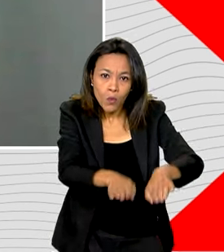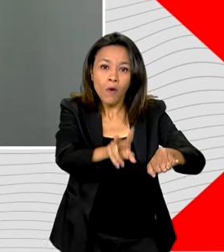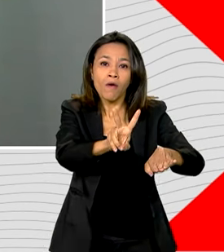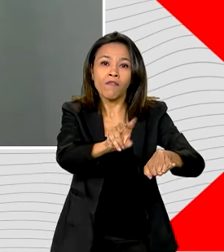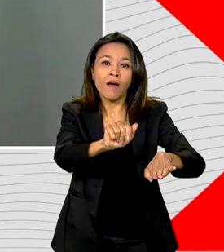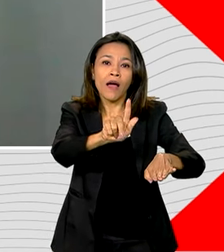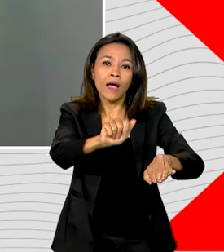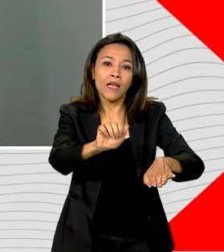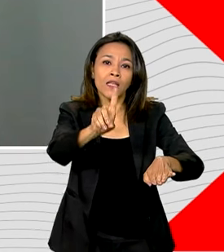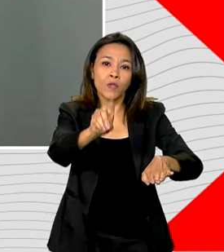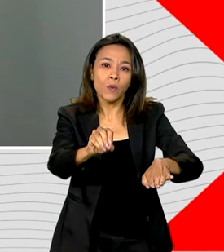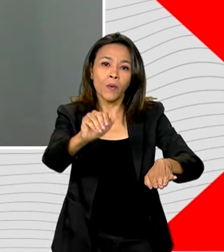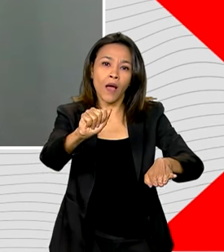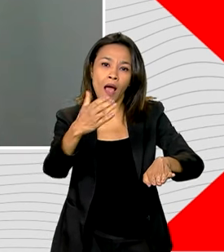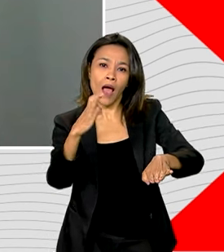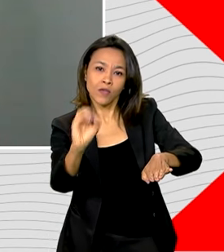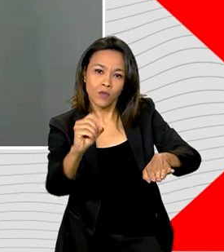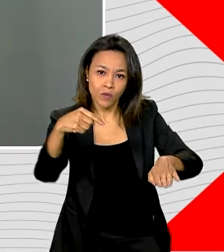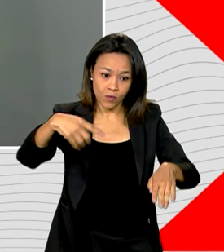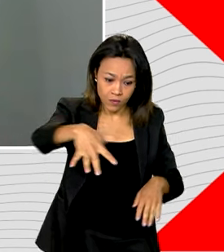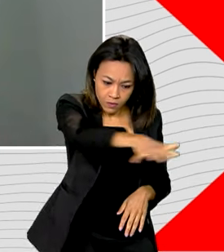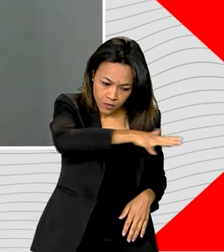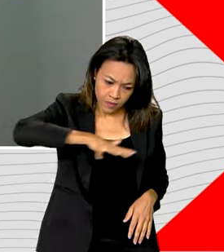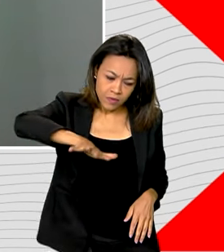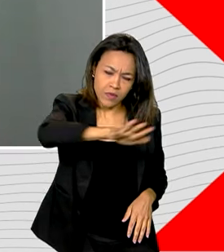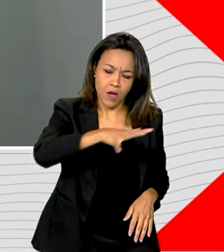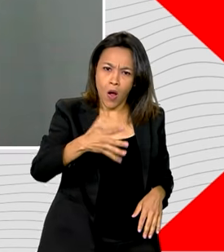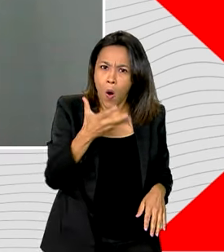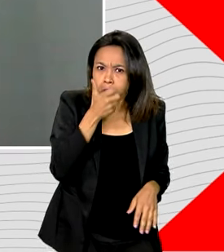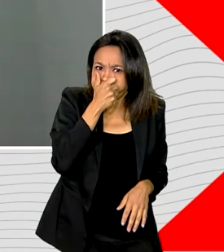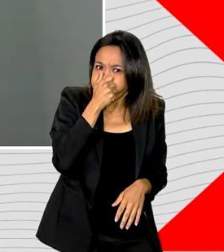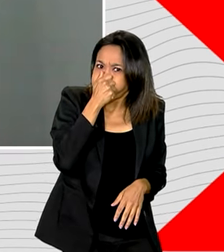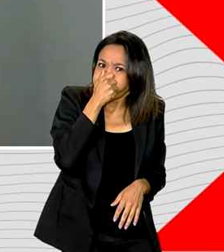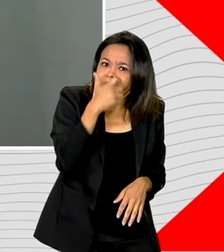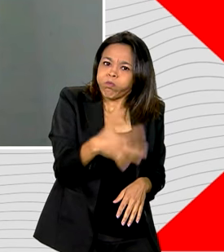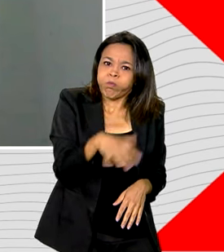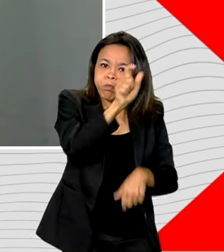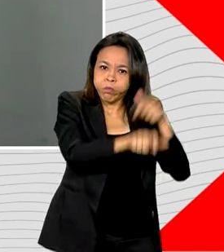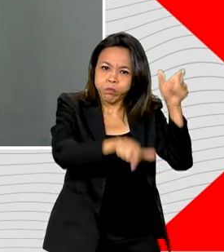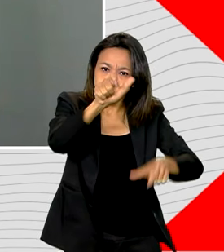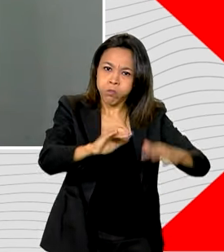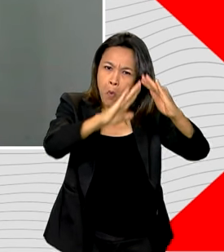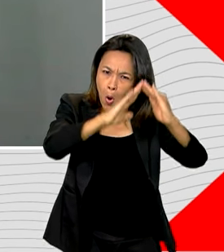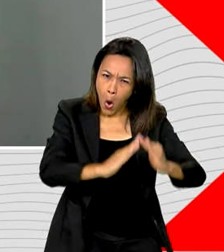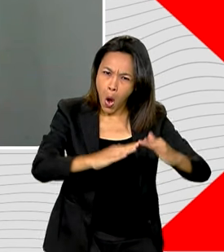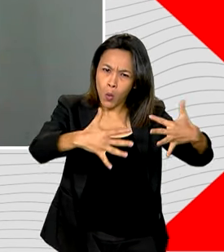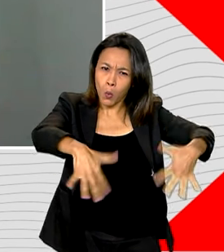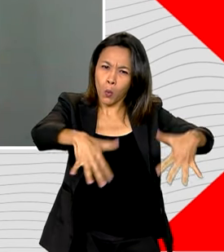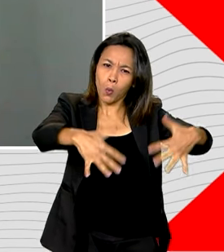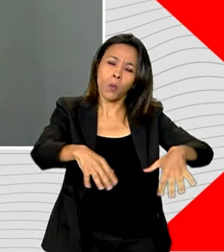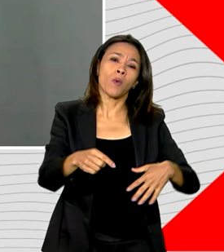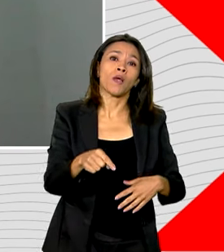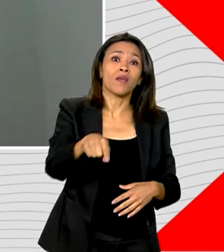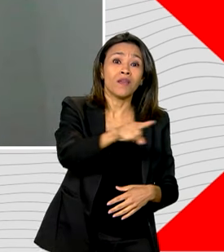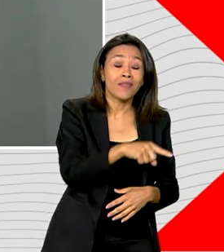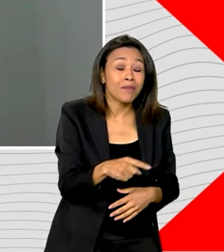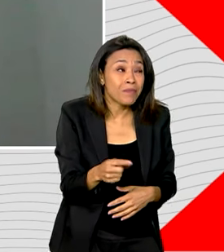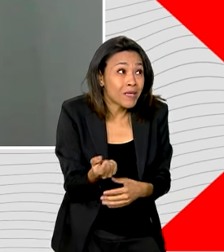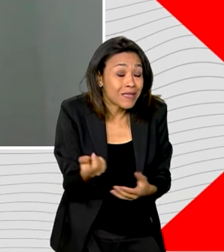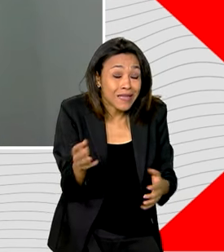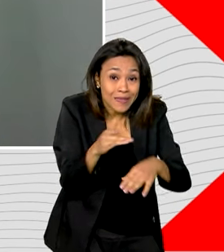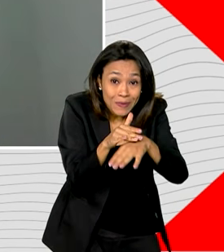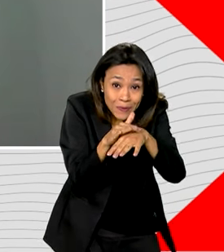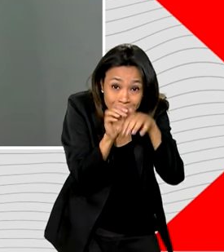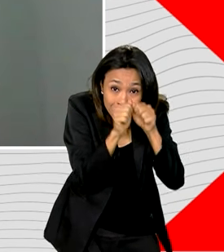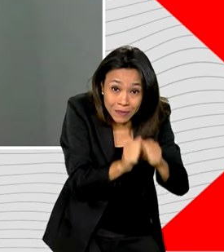eh ser uma das cidades mais populosas de Minas Gerais e com uma grande incidência de dengue a